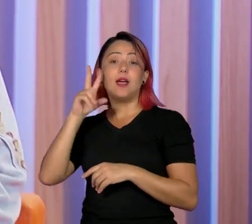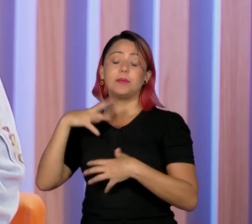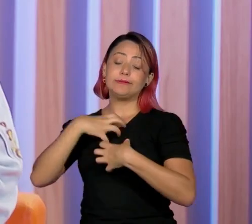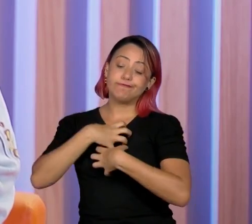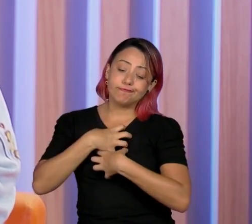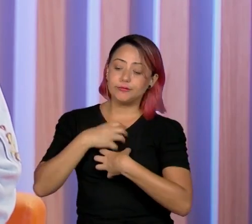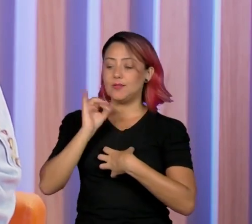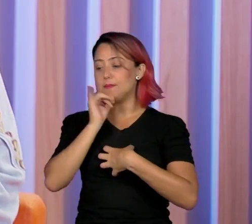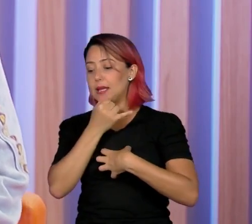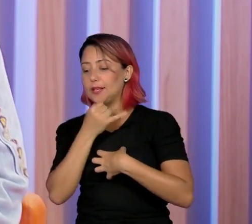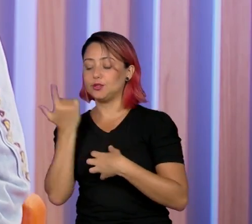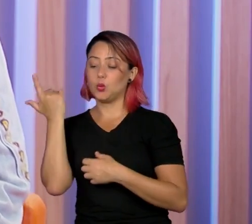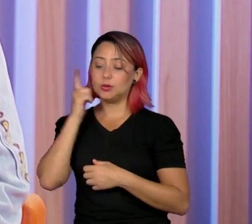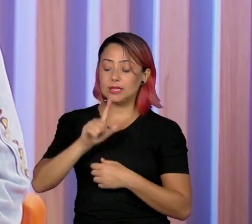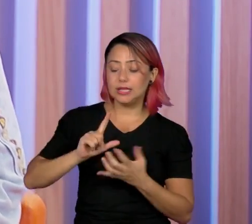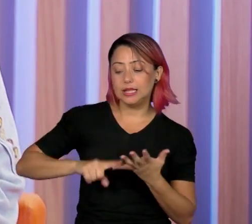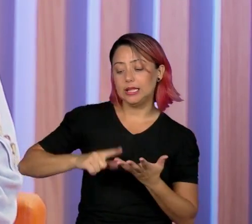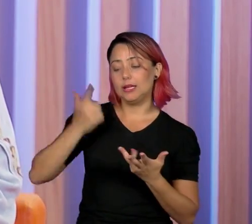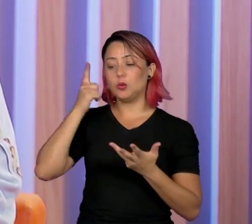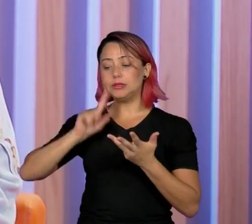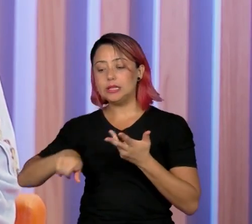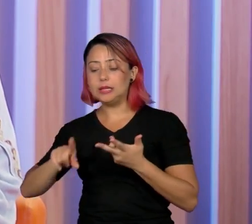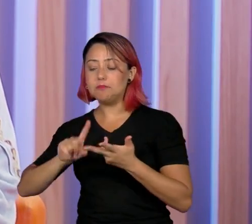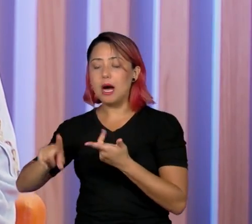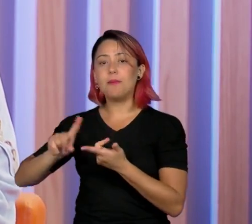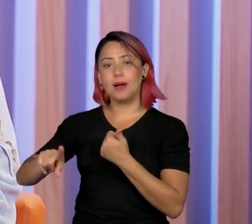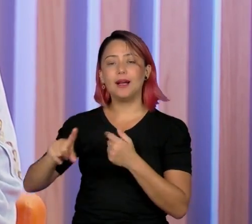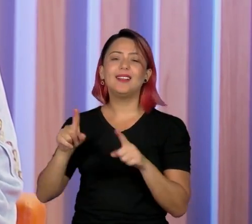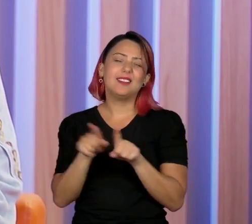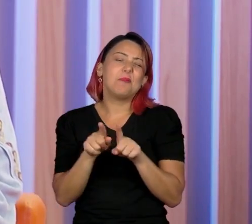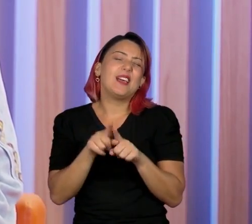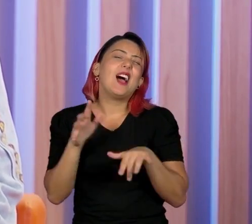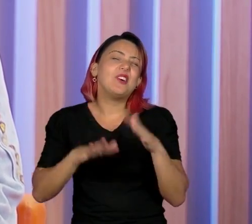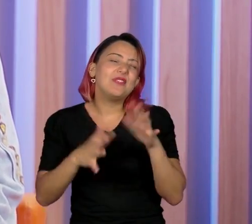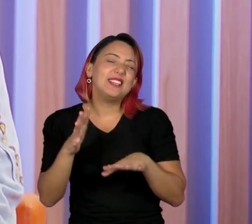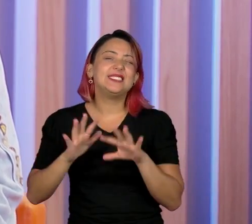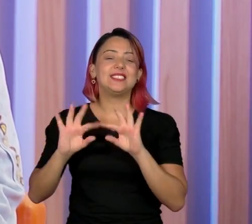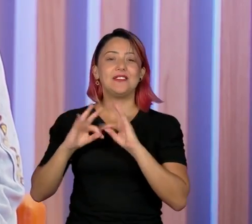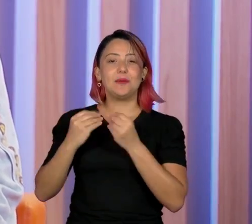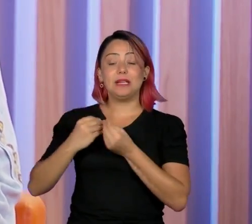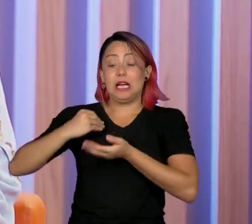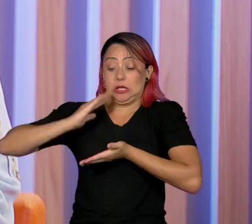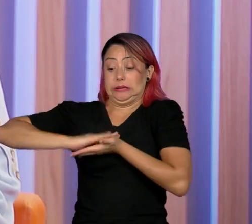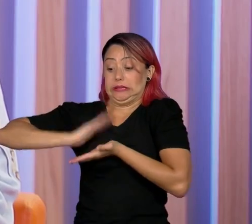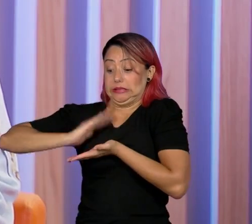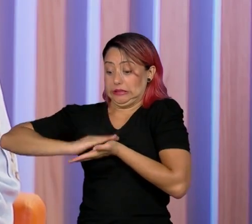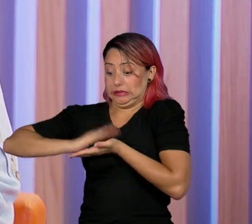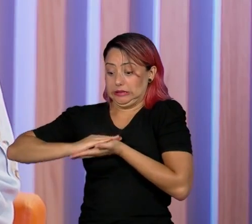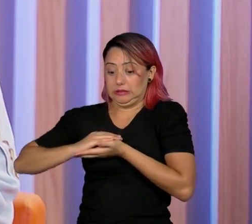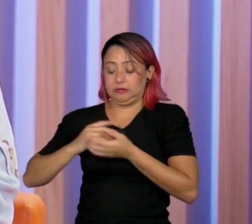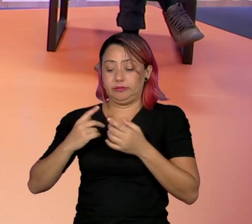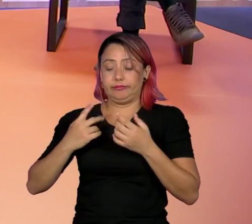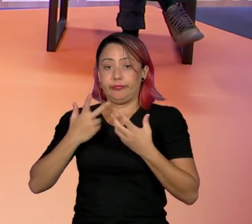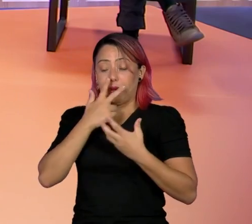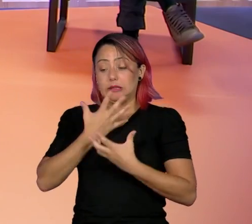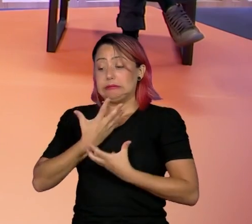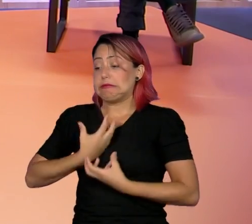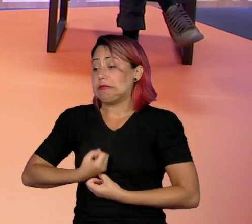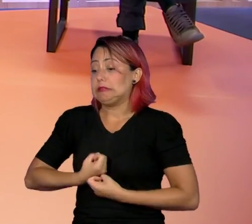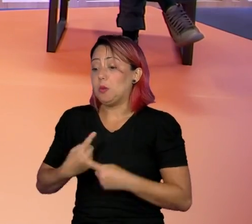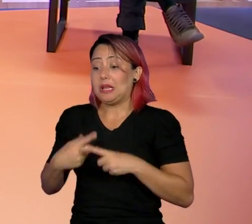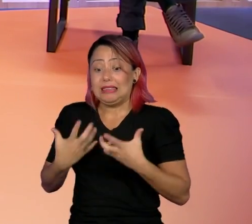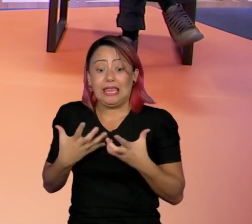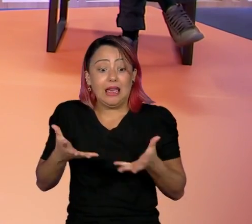ter proporcionado mais coisas. Acho que tem essa coisa também, né, da cobrança, da frustração, que às vezes os